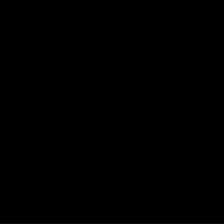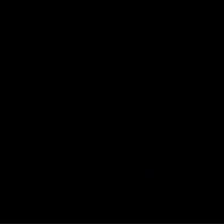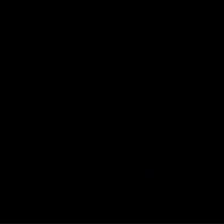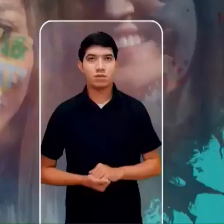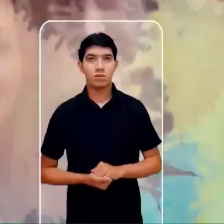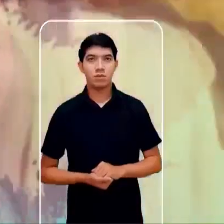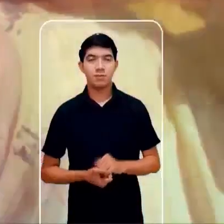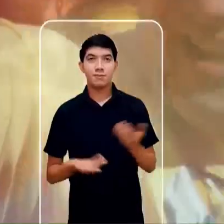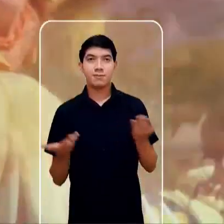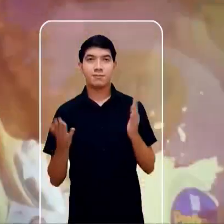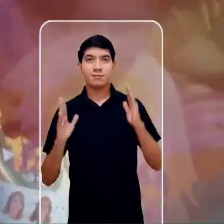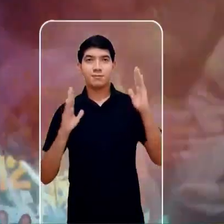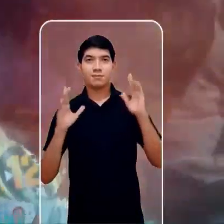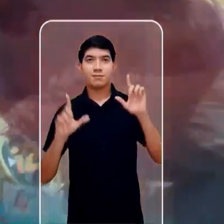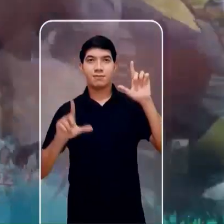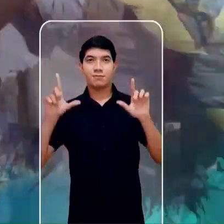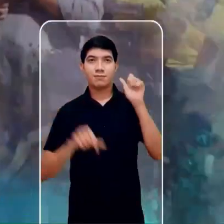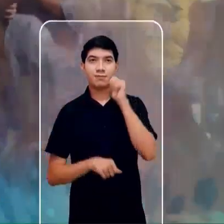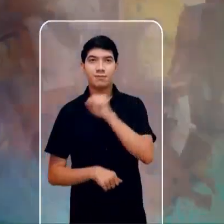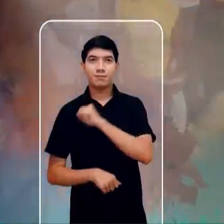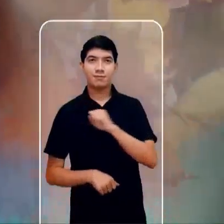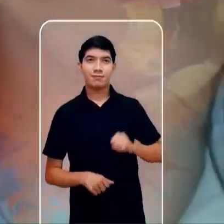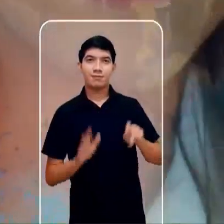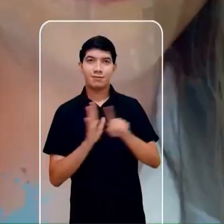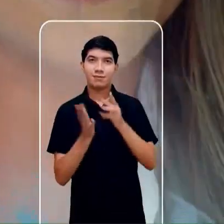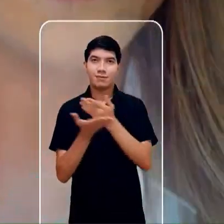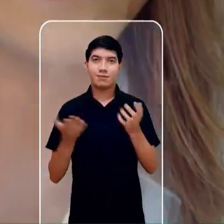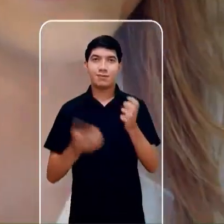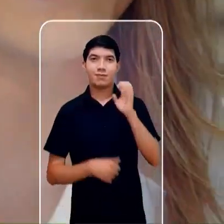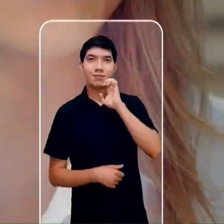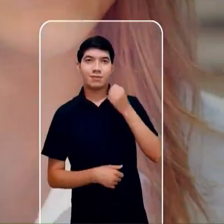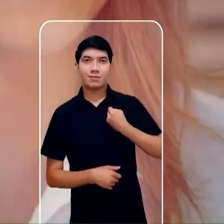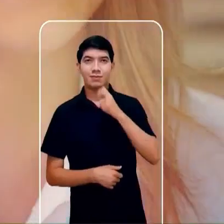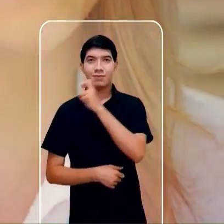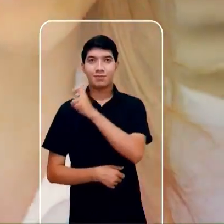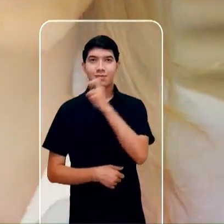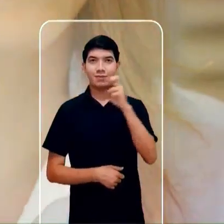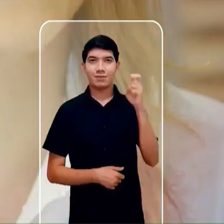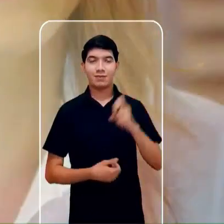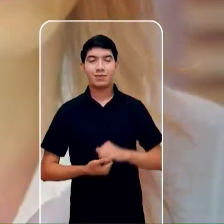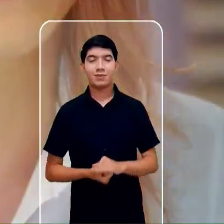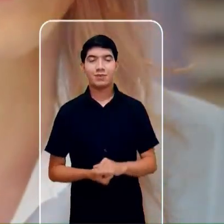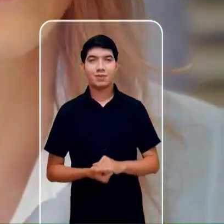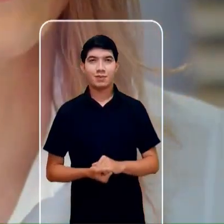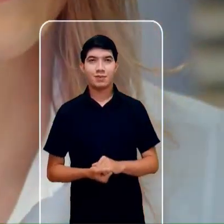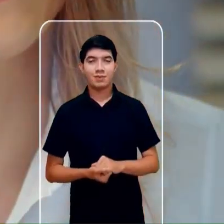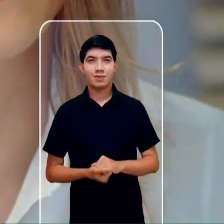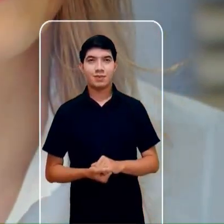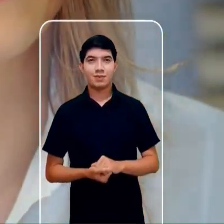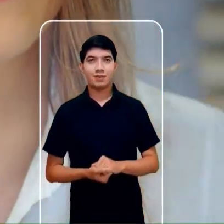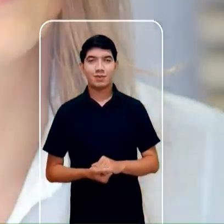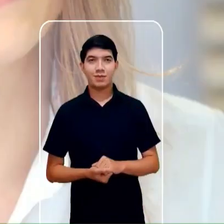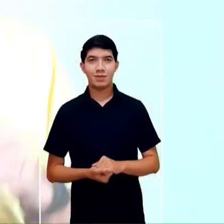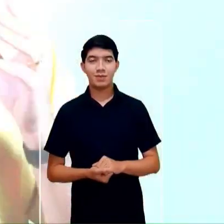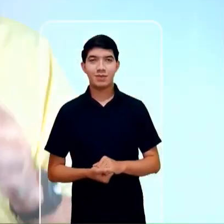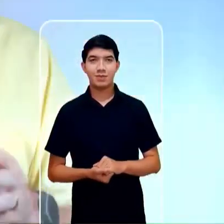30. Começa agora o programa da senadora da gente, Érica Amorim 555.